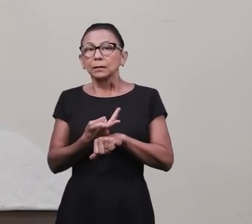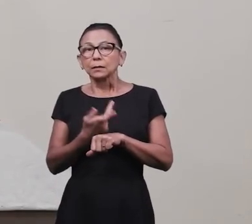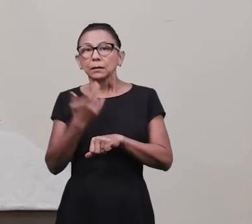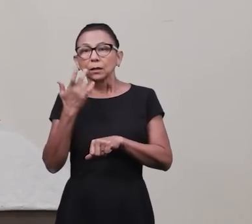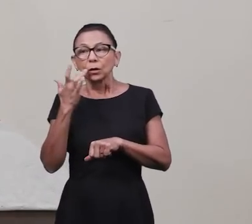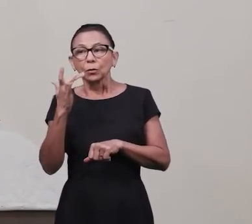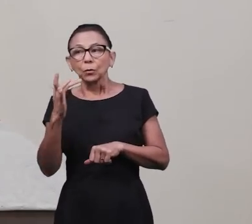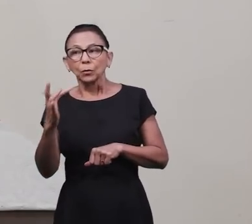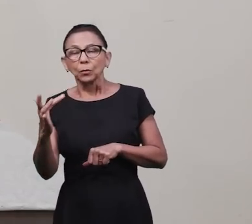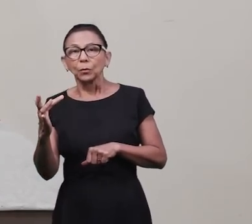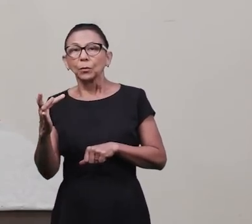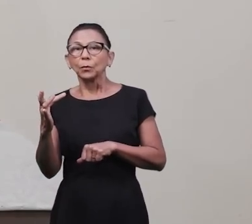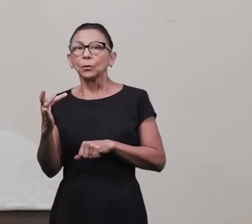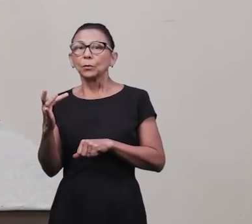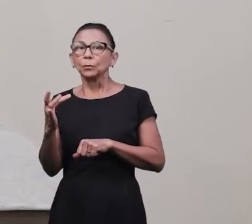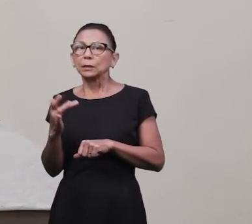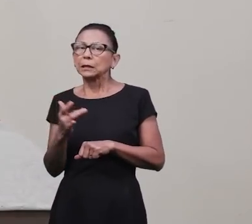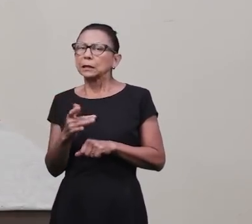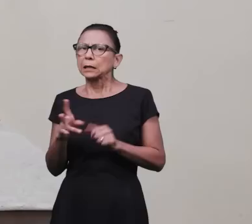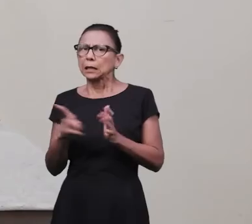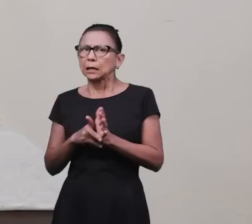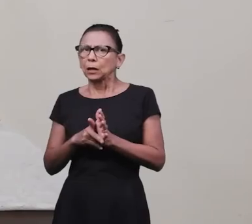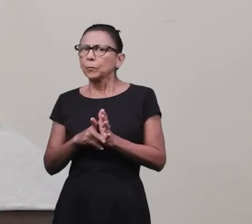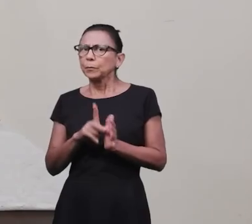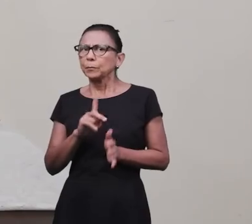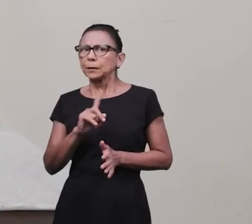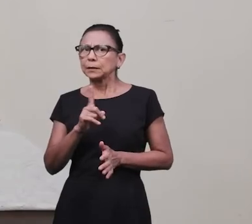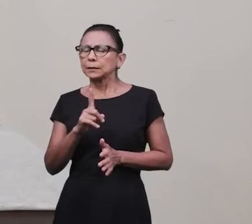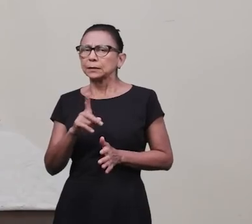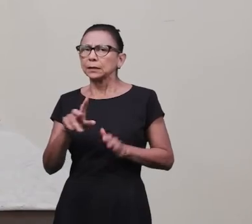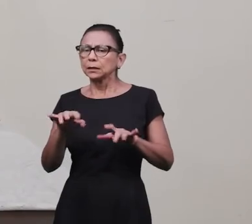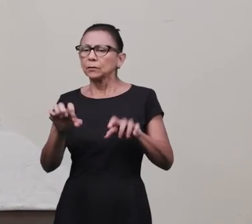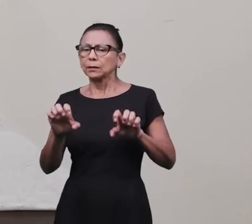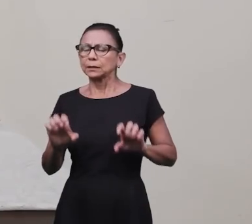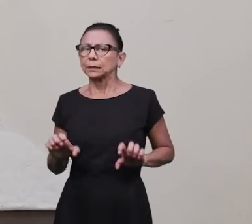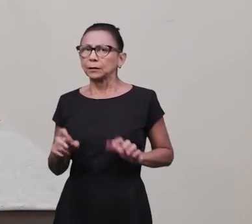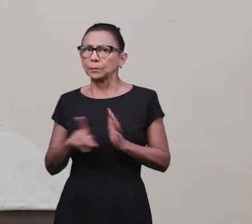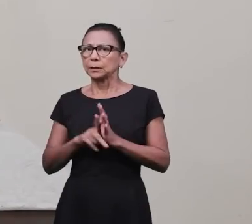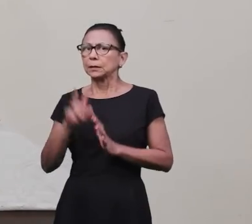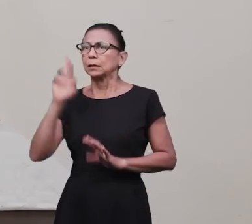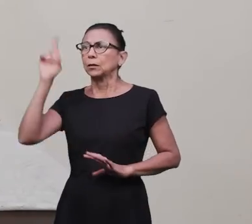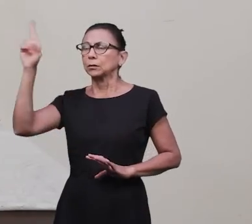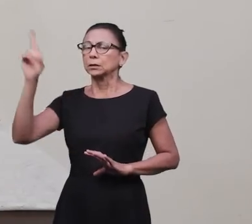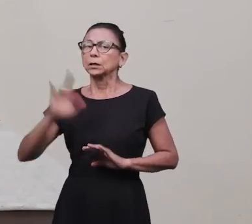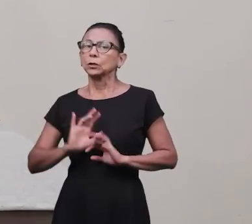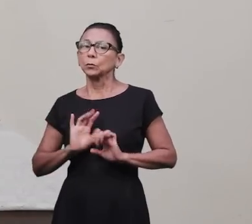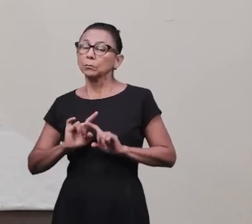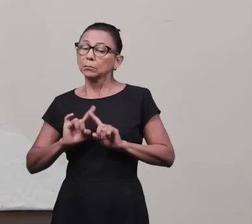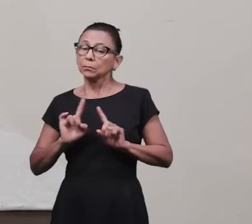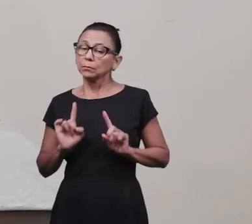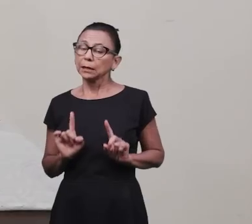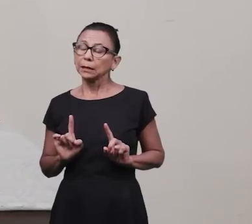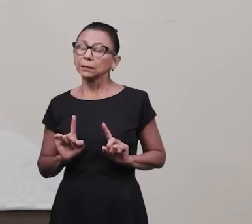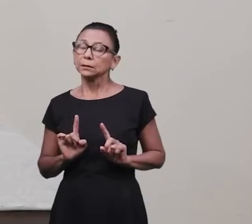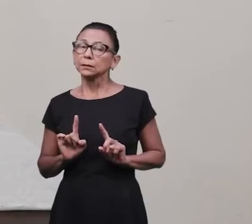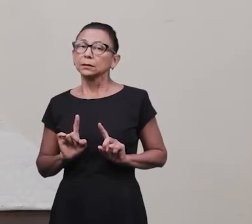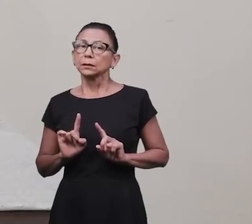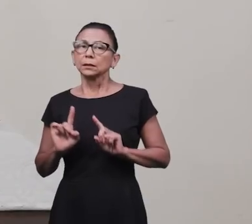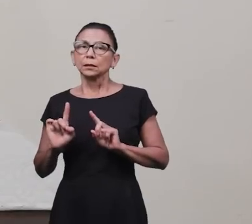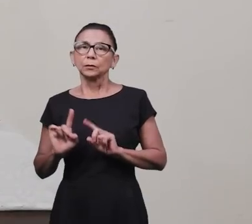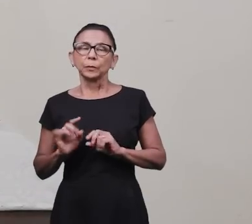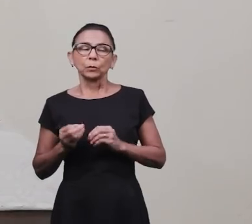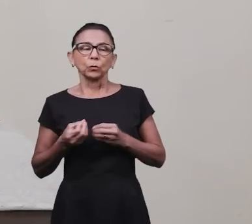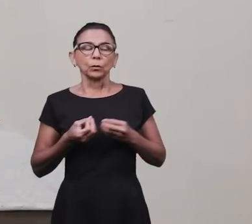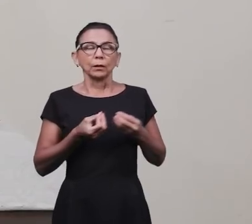tudo aquilo ao rei Senaqueribe. Mas isso não aplacou a ira de Senaqueribe. E ele